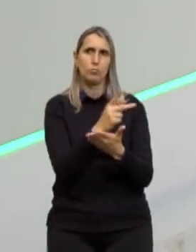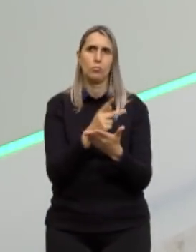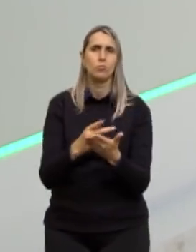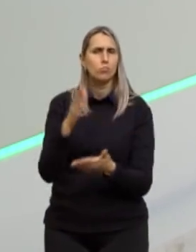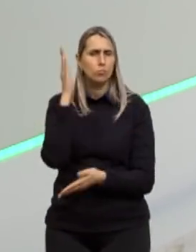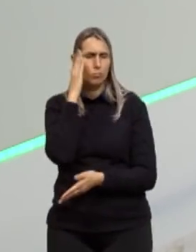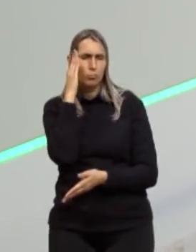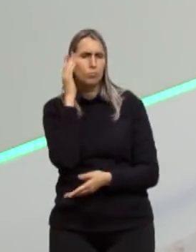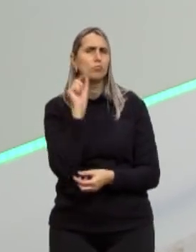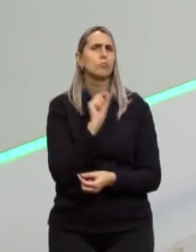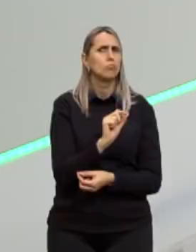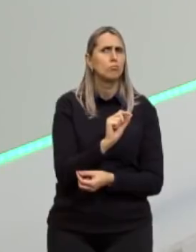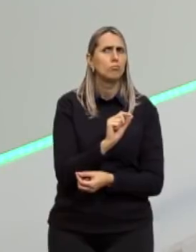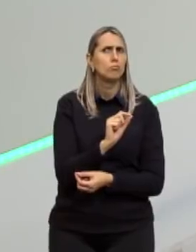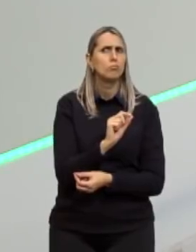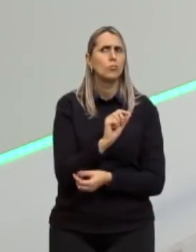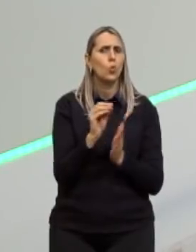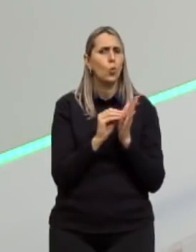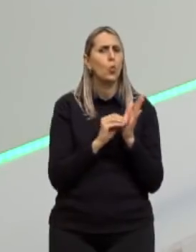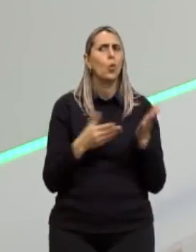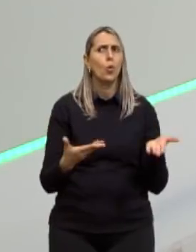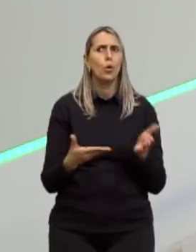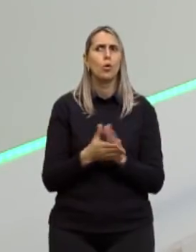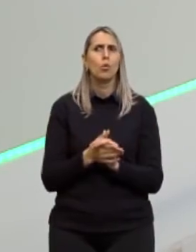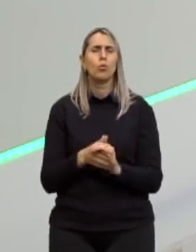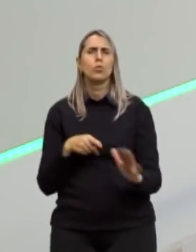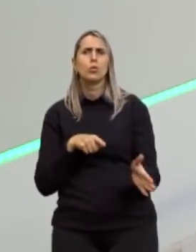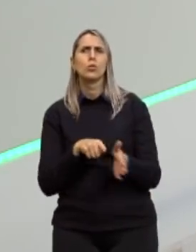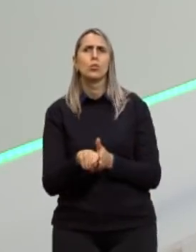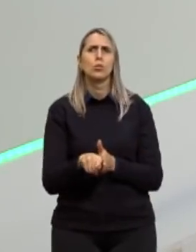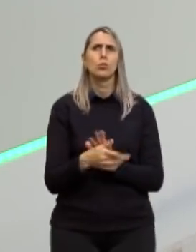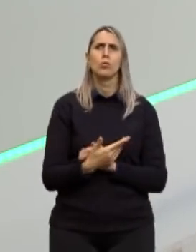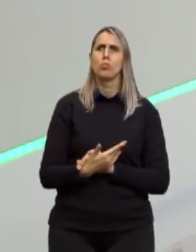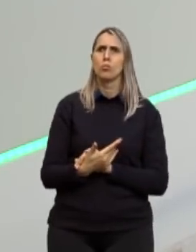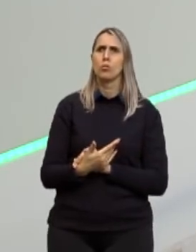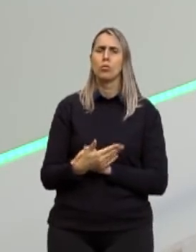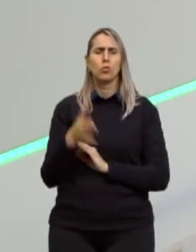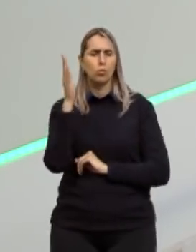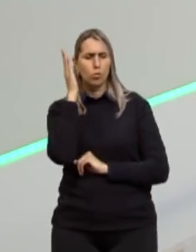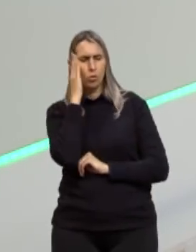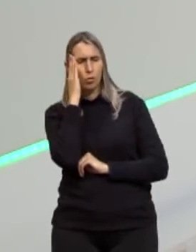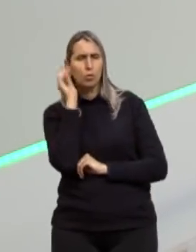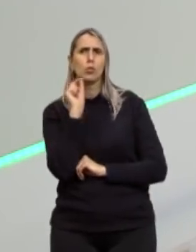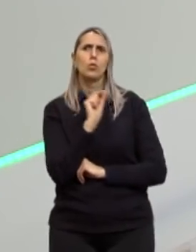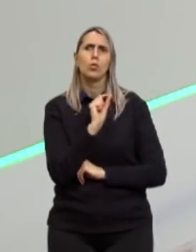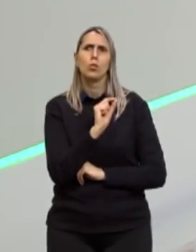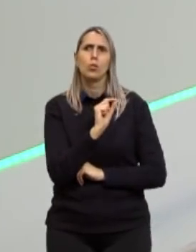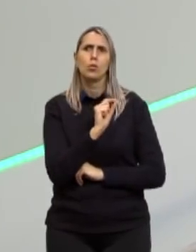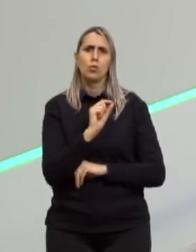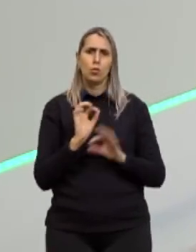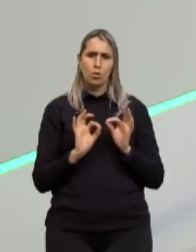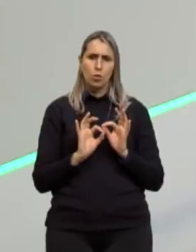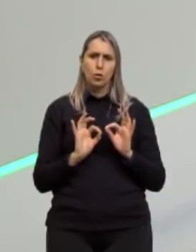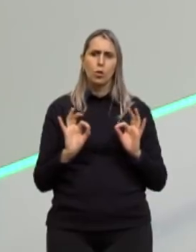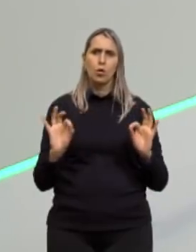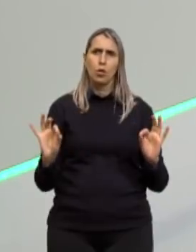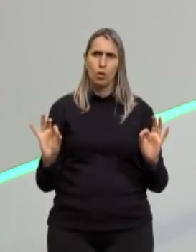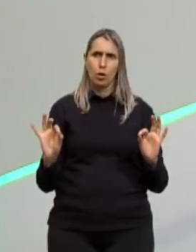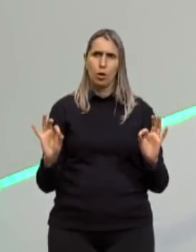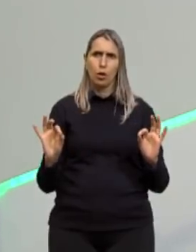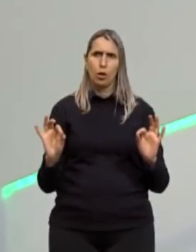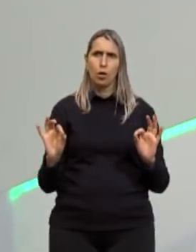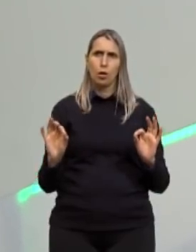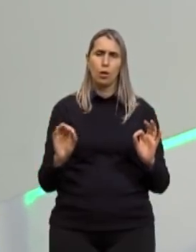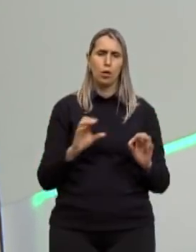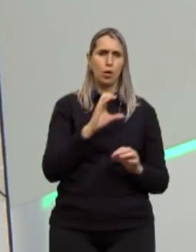desenho já sabemos o que se trata agora vamos ao que ele pergunta sabendo-se que os segmentos de reta